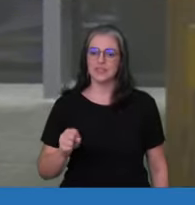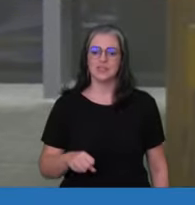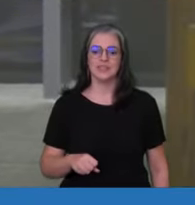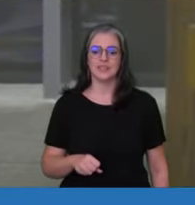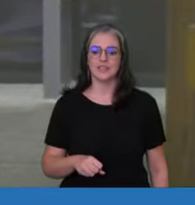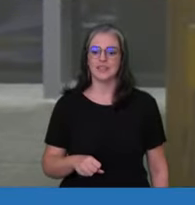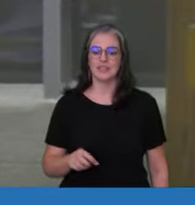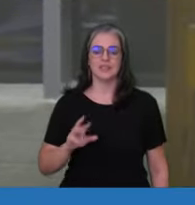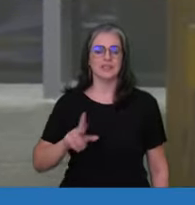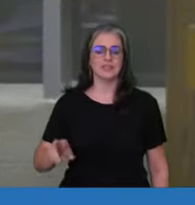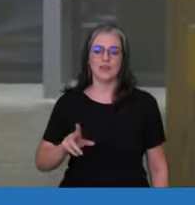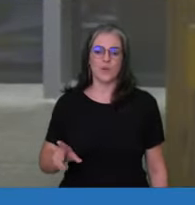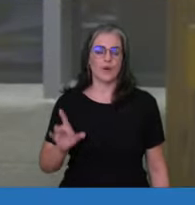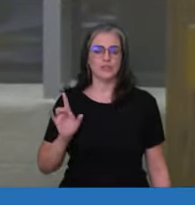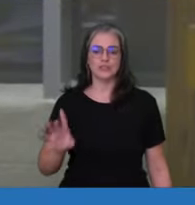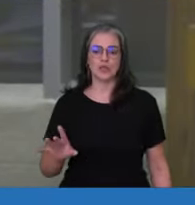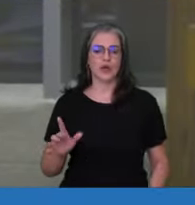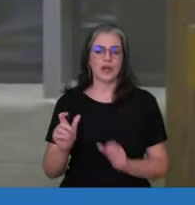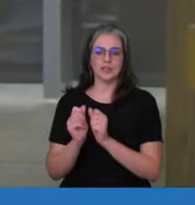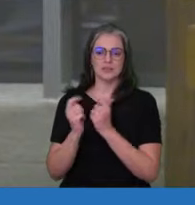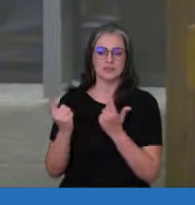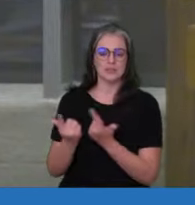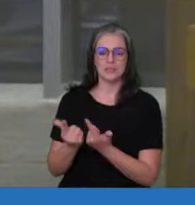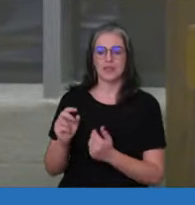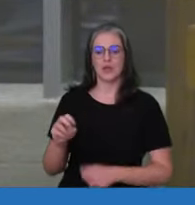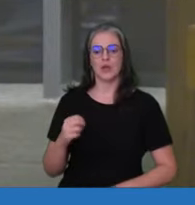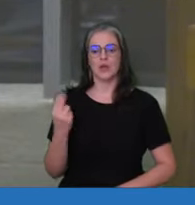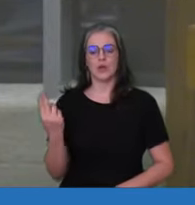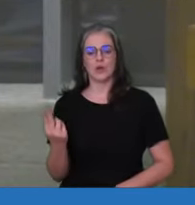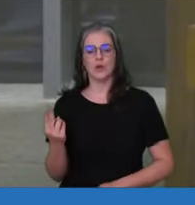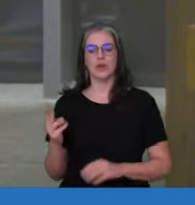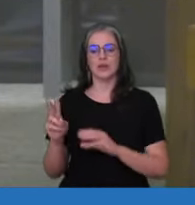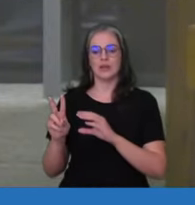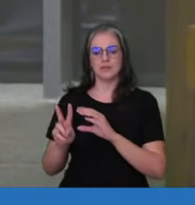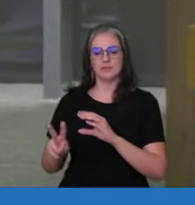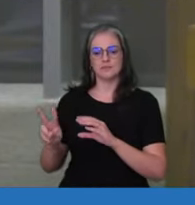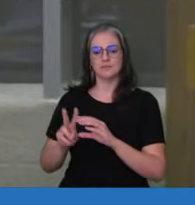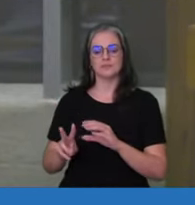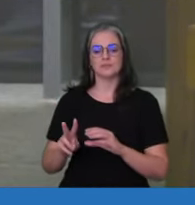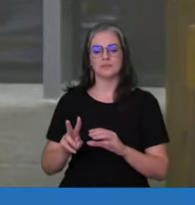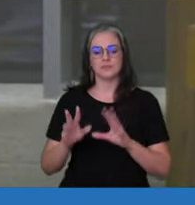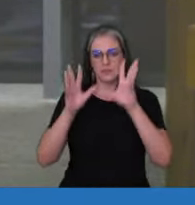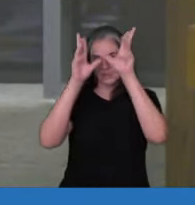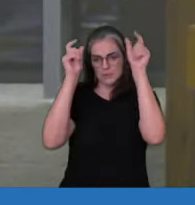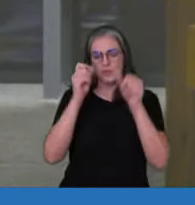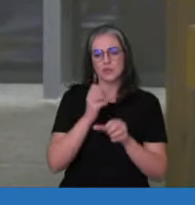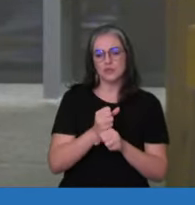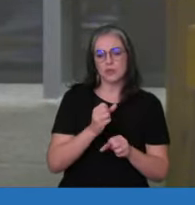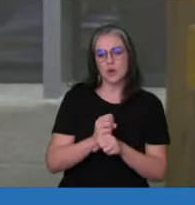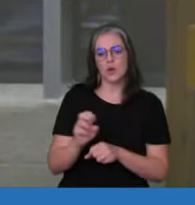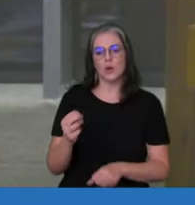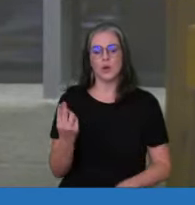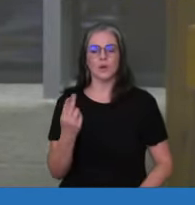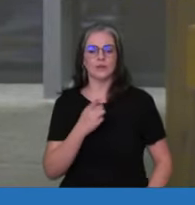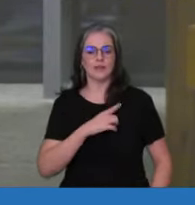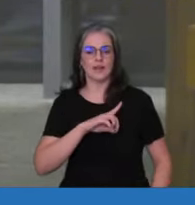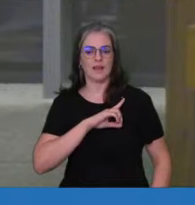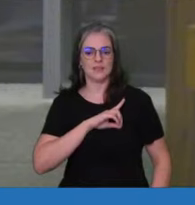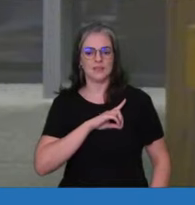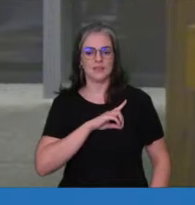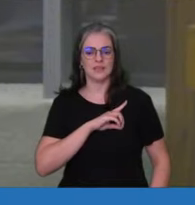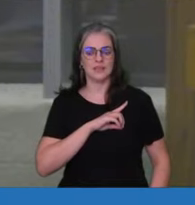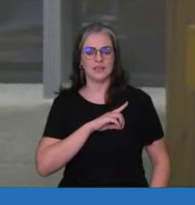Assembleias Legislativas, não é o único que está nas Câmaras Municipais, nos Tribunais de Contas, nas delegacias. Não é o único. Precisa ser o primeiro a